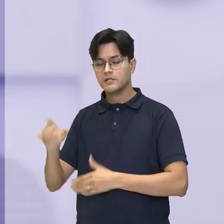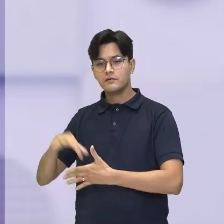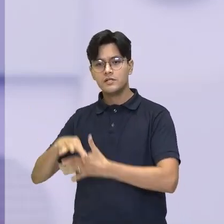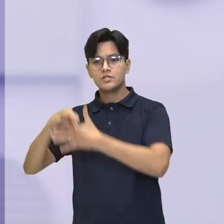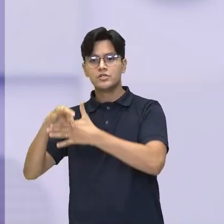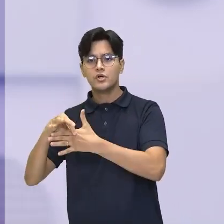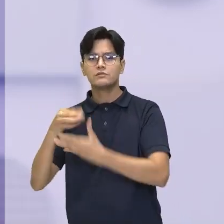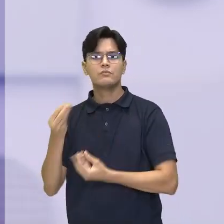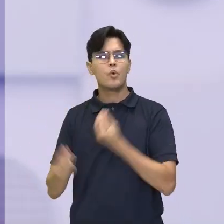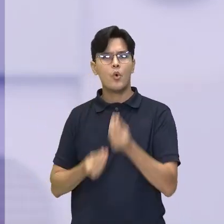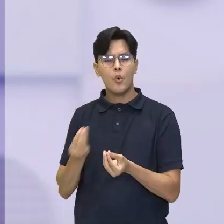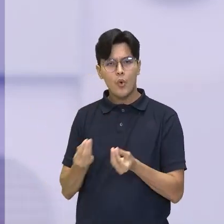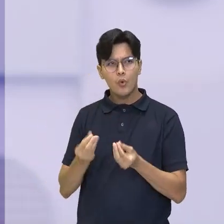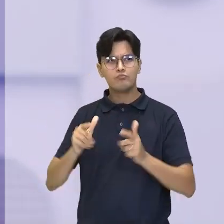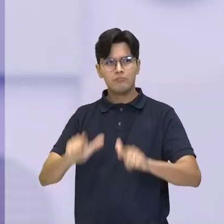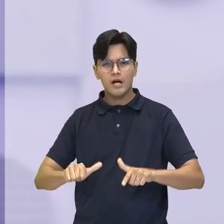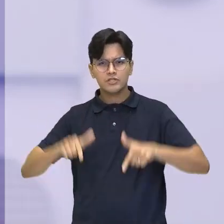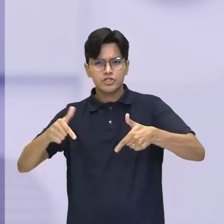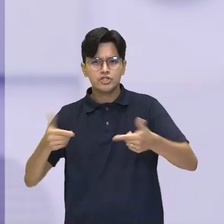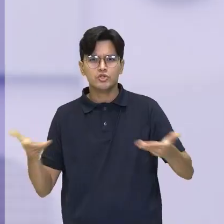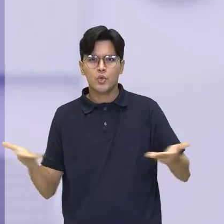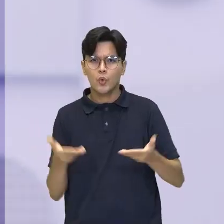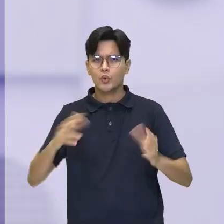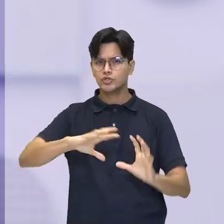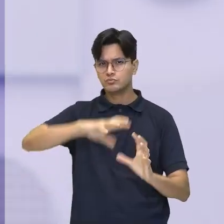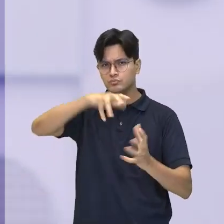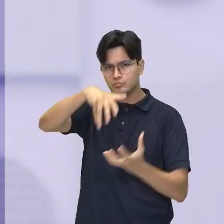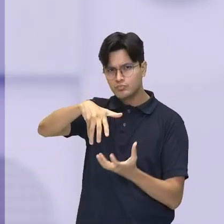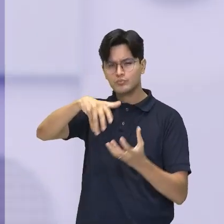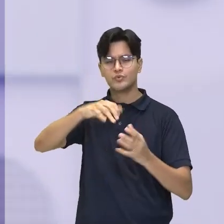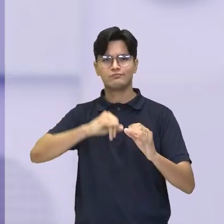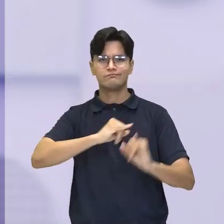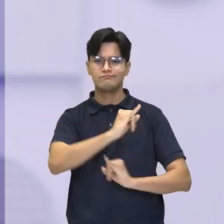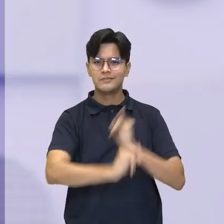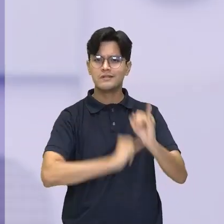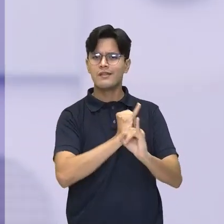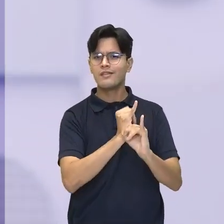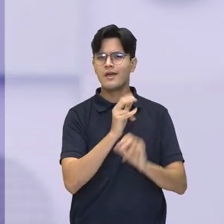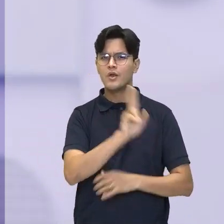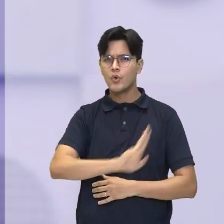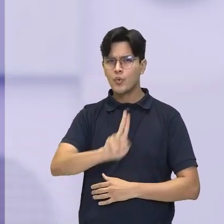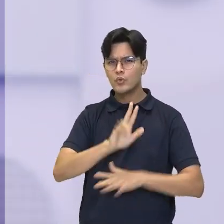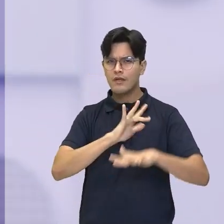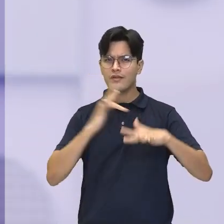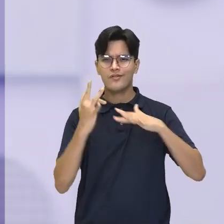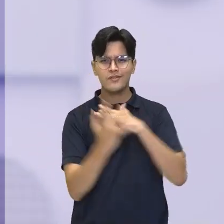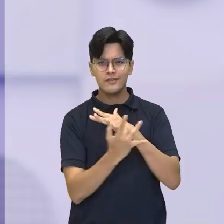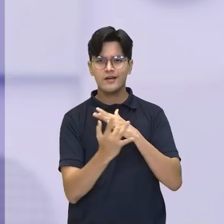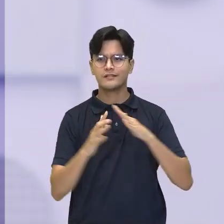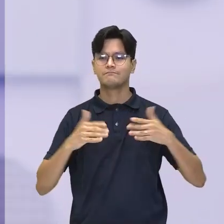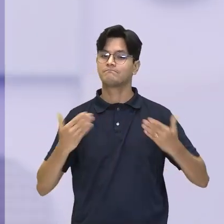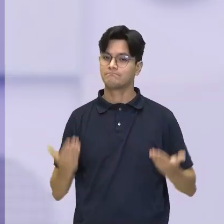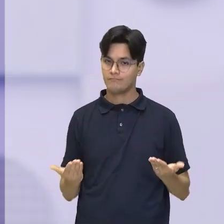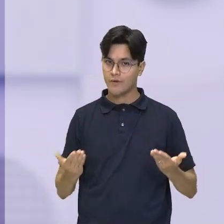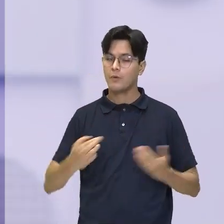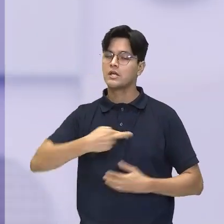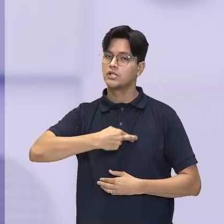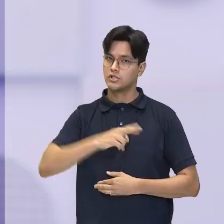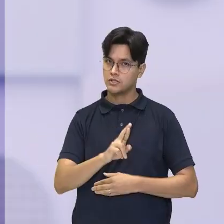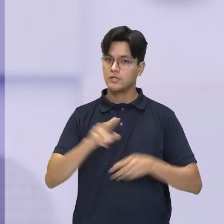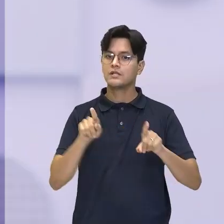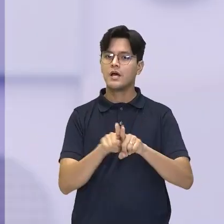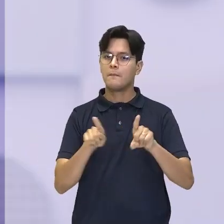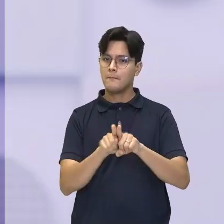virtual, nesse mundo de internet, nesses mundos de redes sociais, as religiões também precisam investir